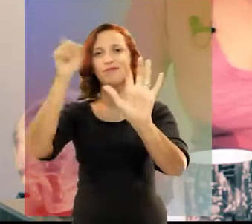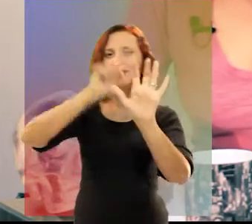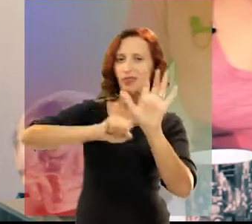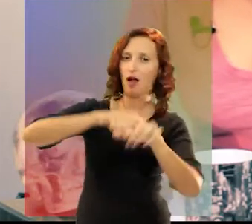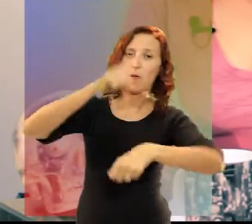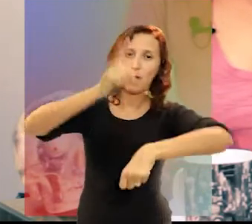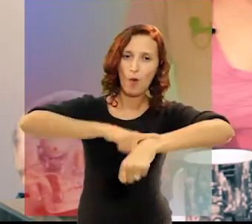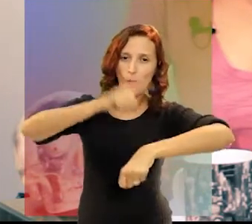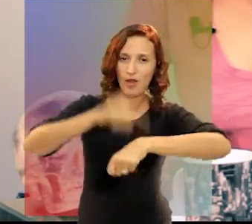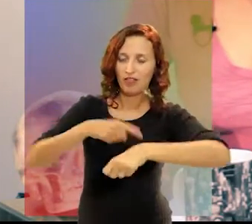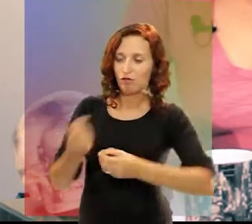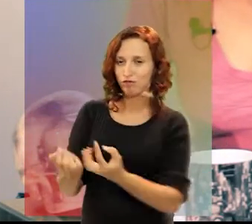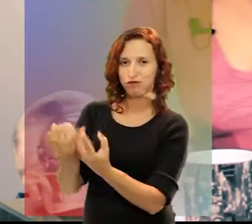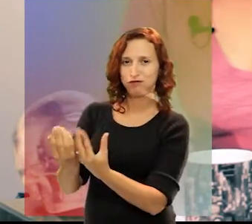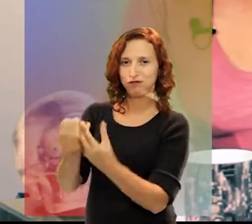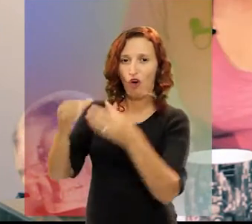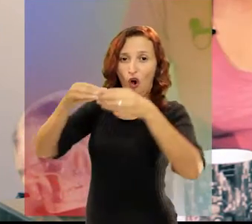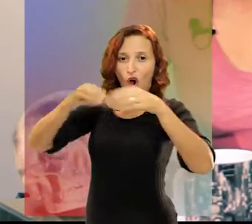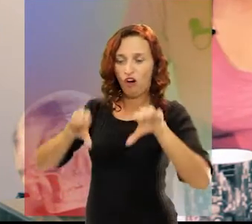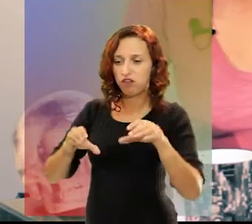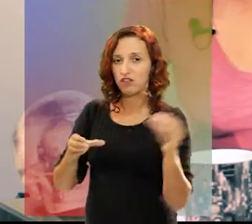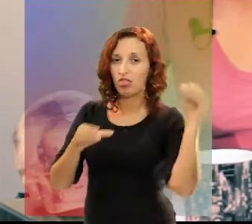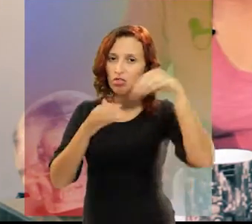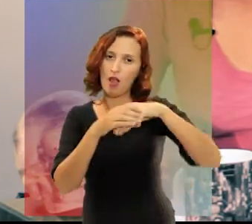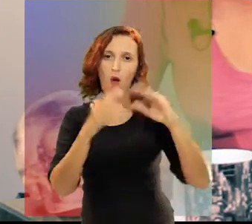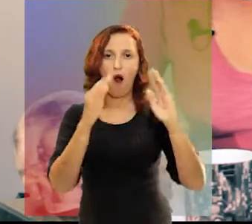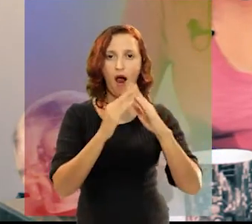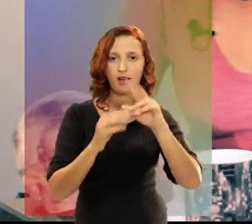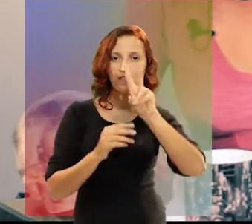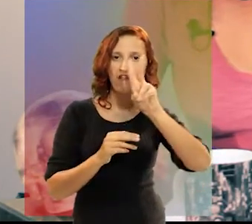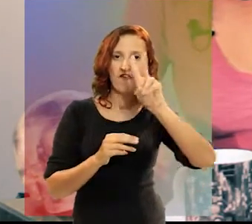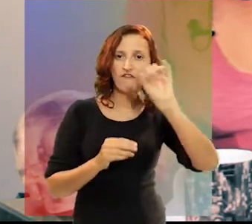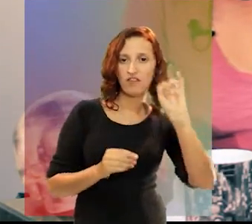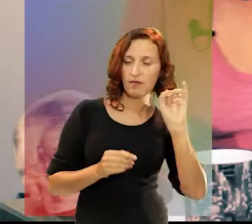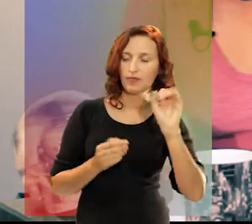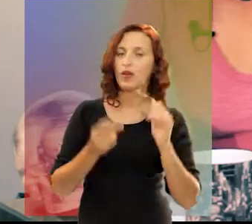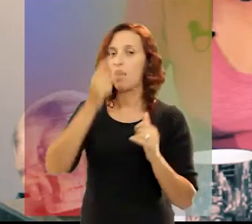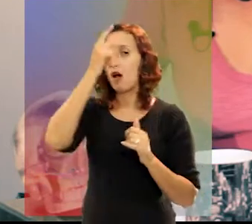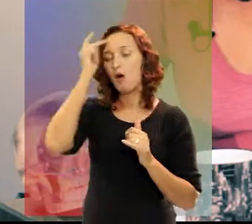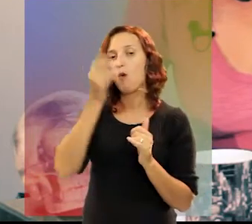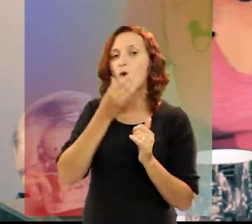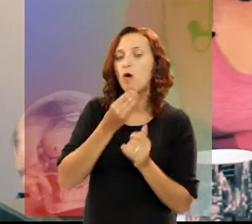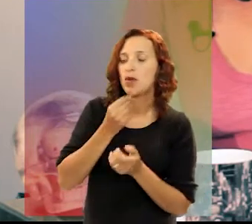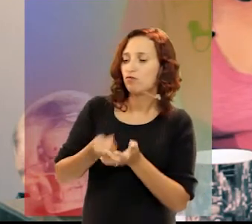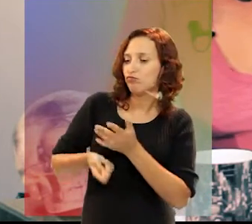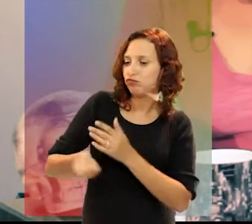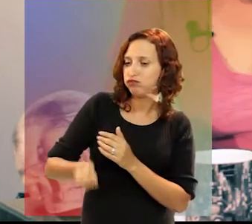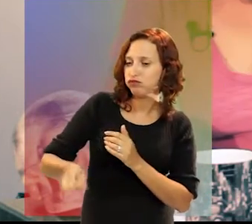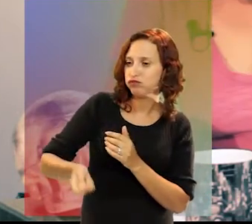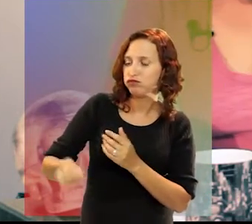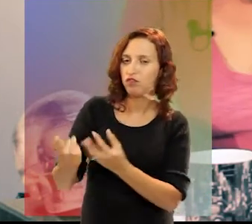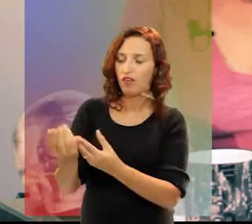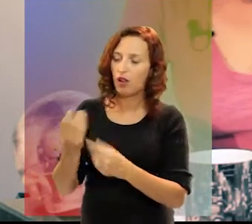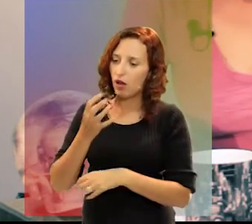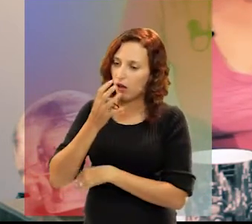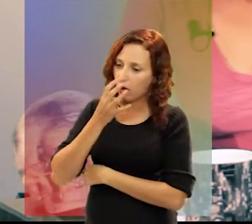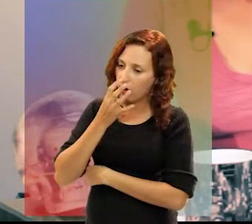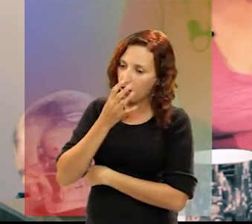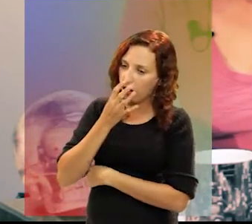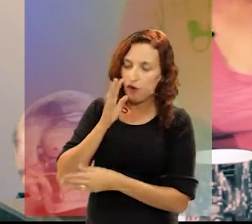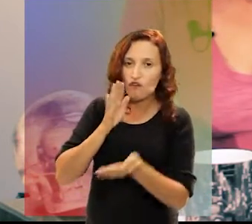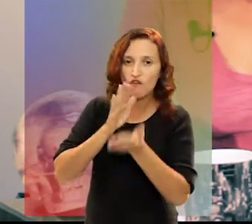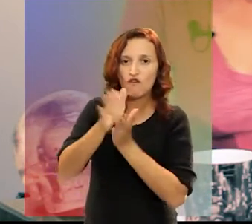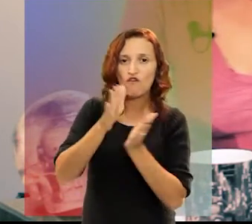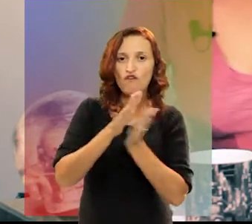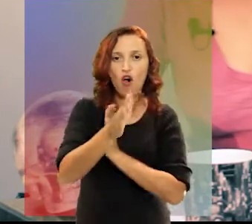momento de fritar o ovo, quando já tá dentro da casa do Vi, ele frita o ovo e faz um ovo de um jeito específico, com manteiga. E aí, quando ela